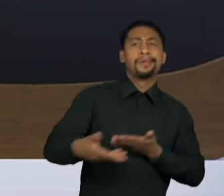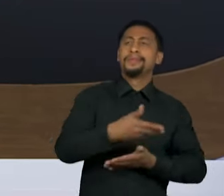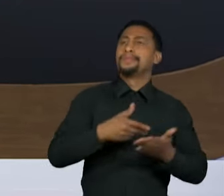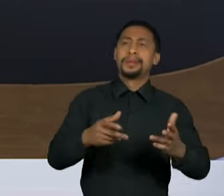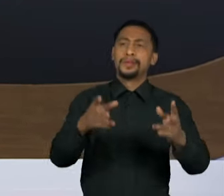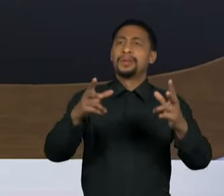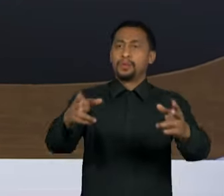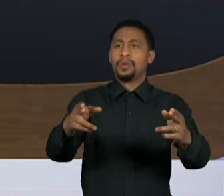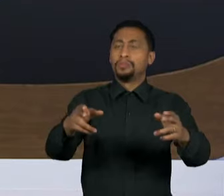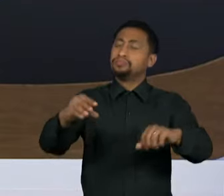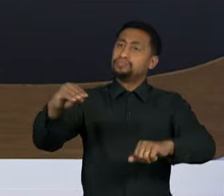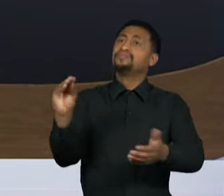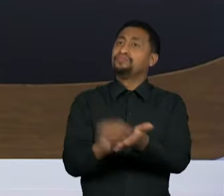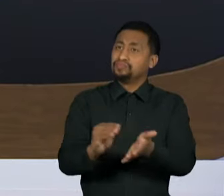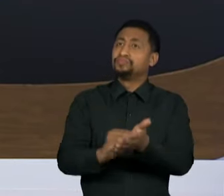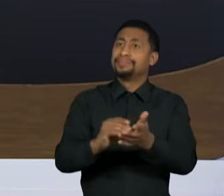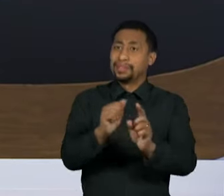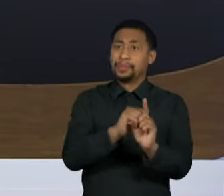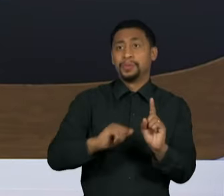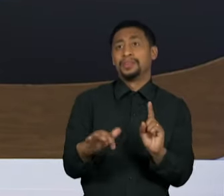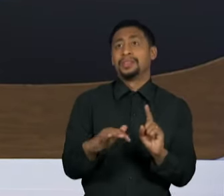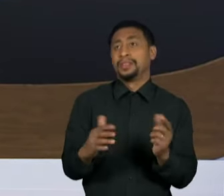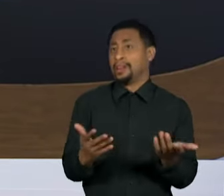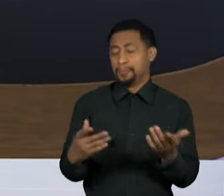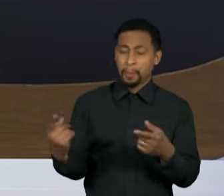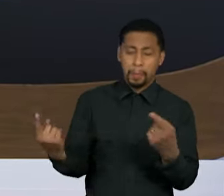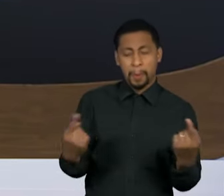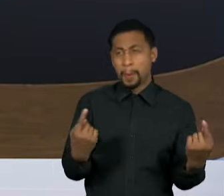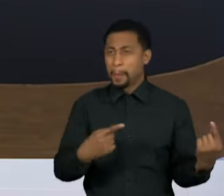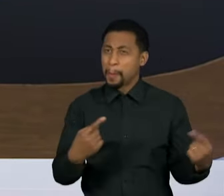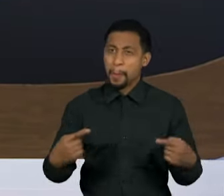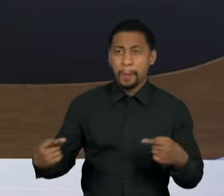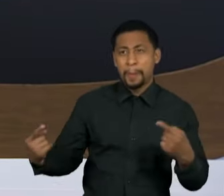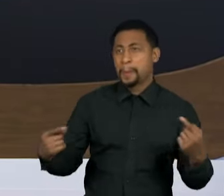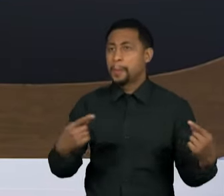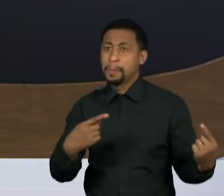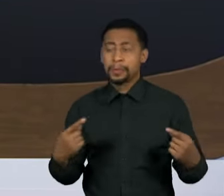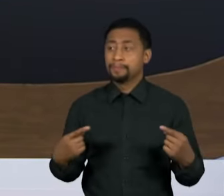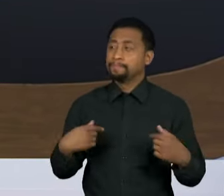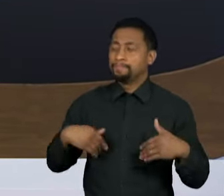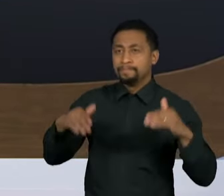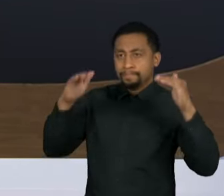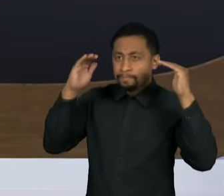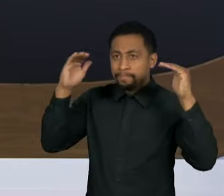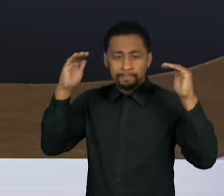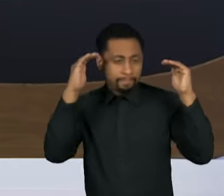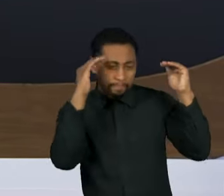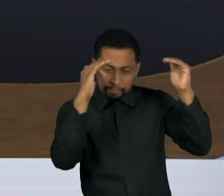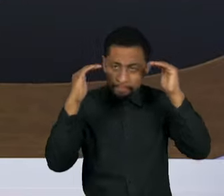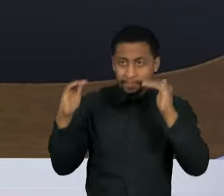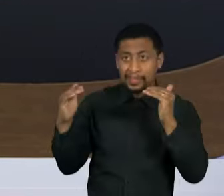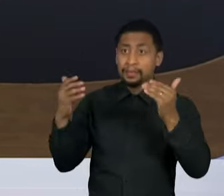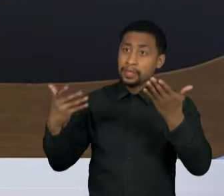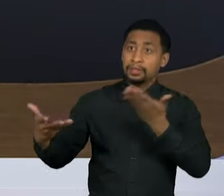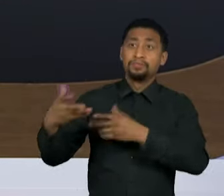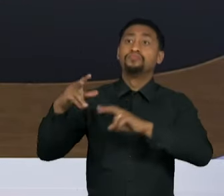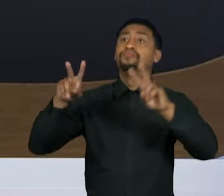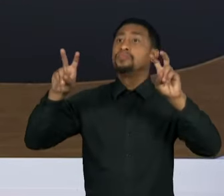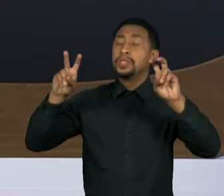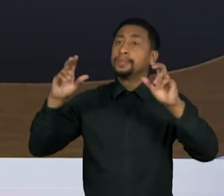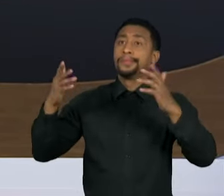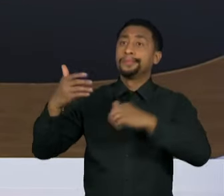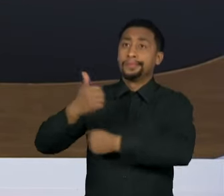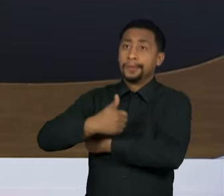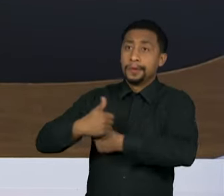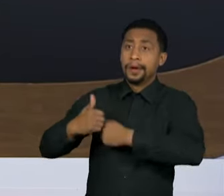mais fazem falta nas sociedades de hoje. Diálogo franco, respeitoso e aprofundado sobre os grandes temas morais e